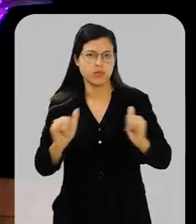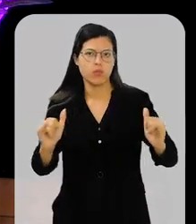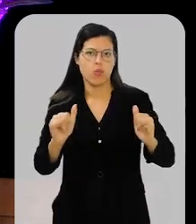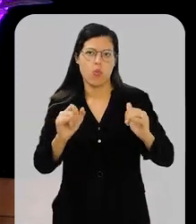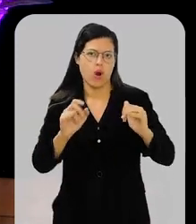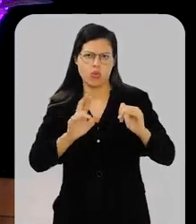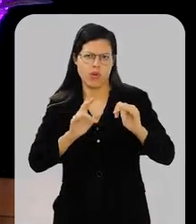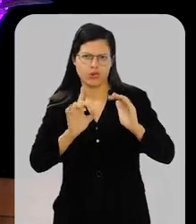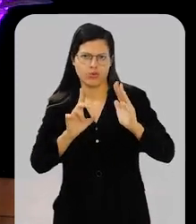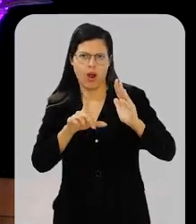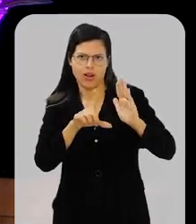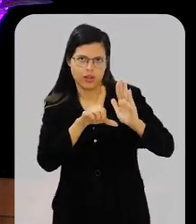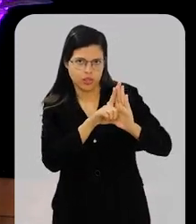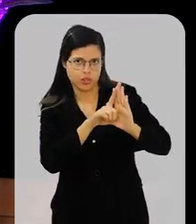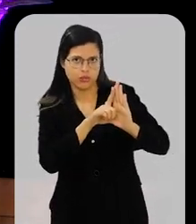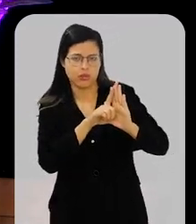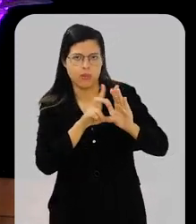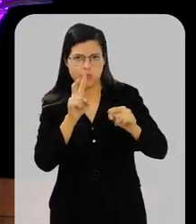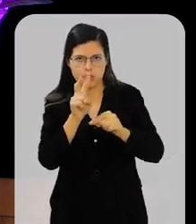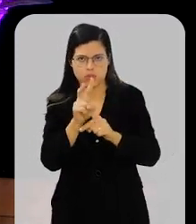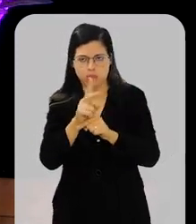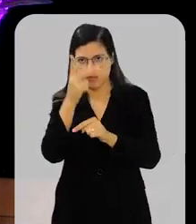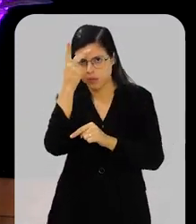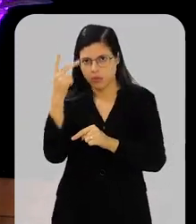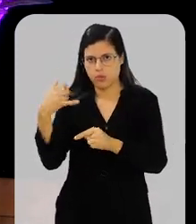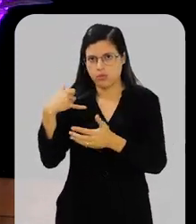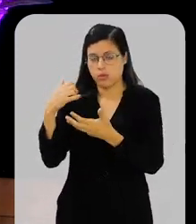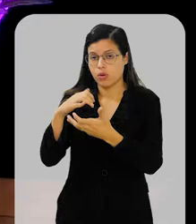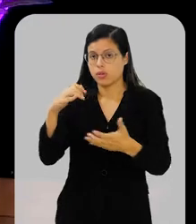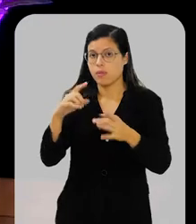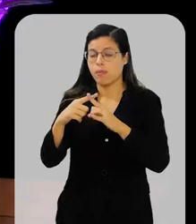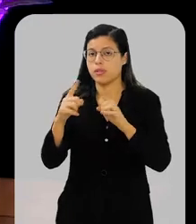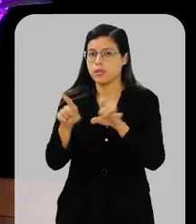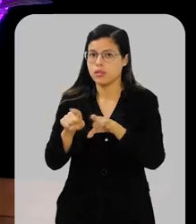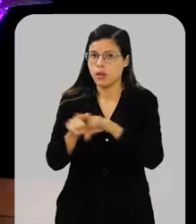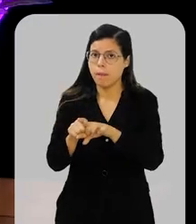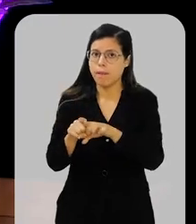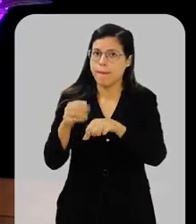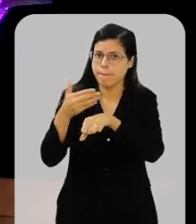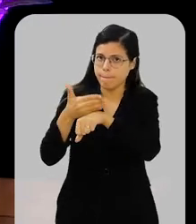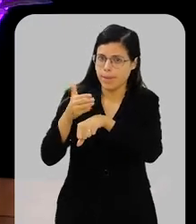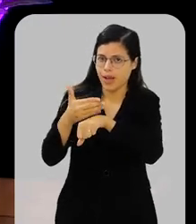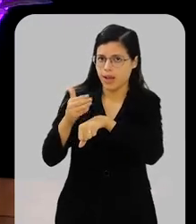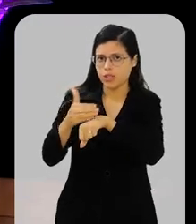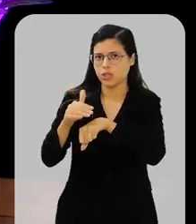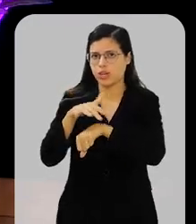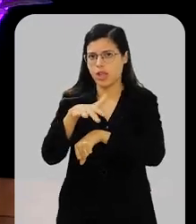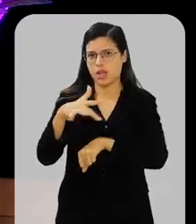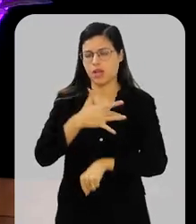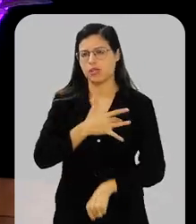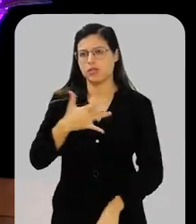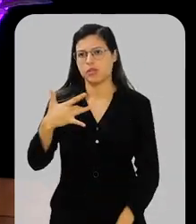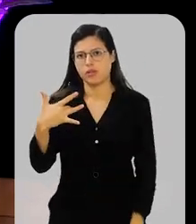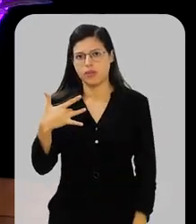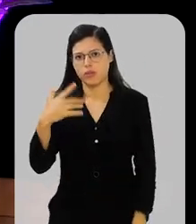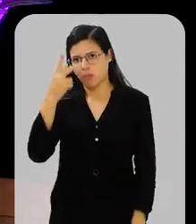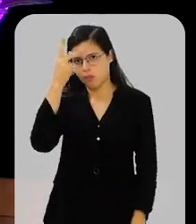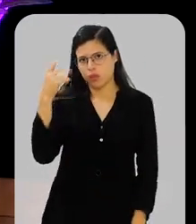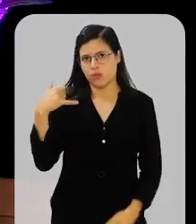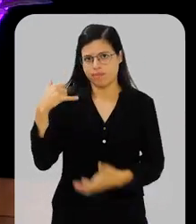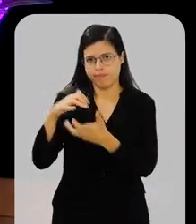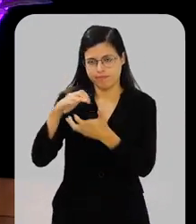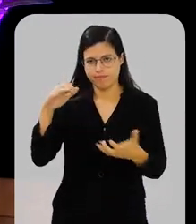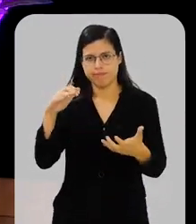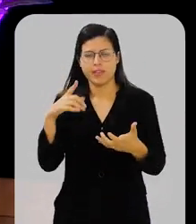só a legislação em torno da proteção da pessoa idosa, mas também de boas práticas em saúde para que